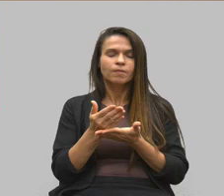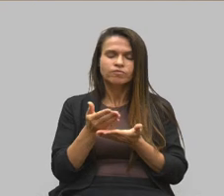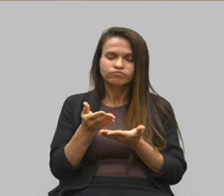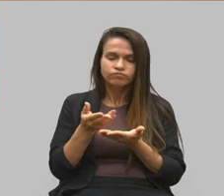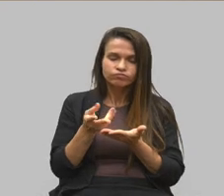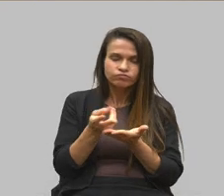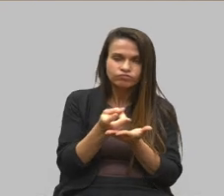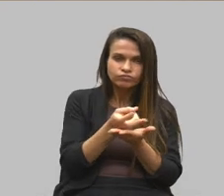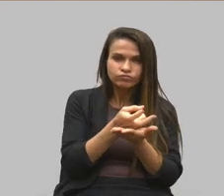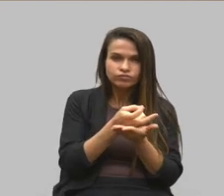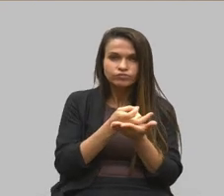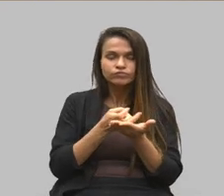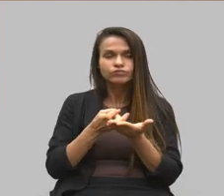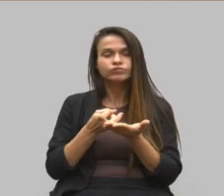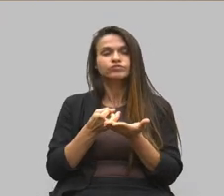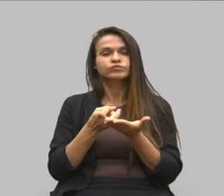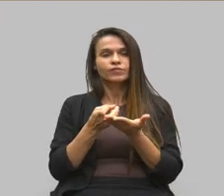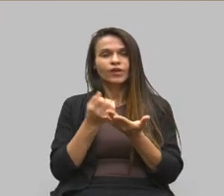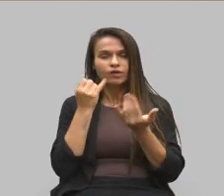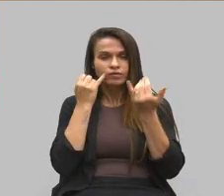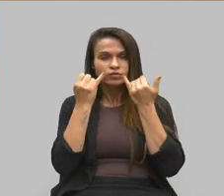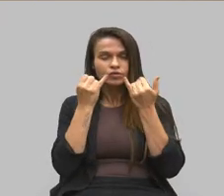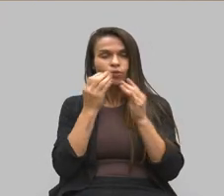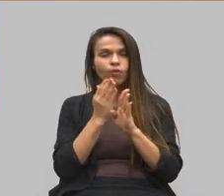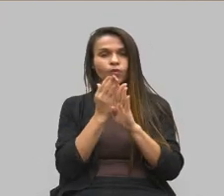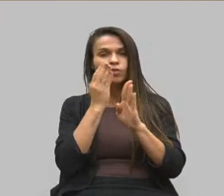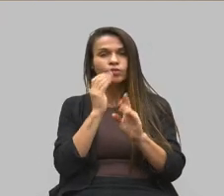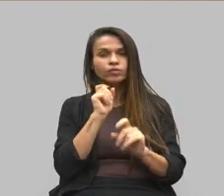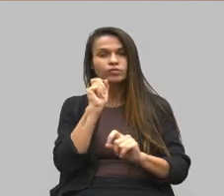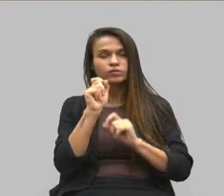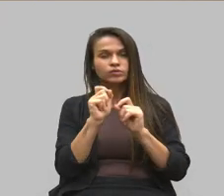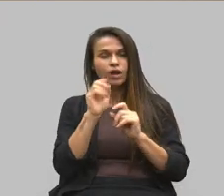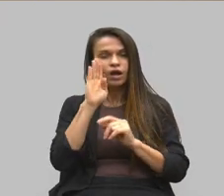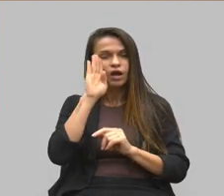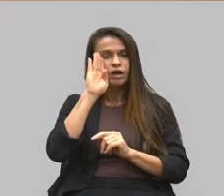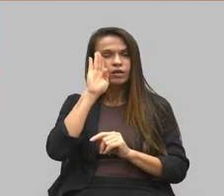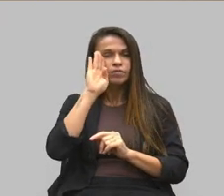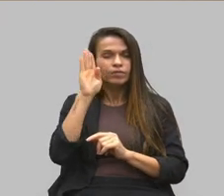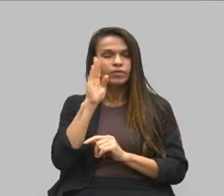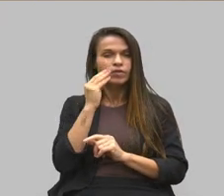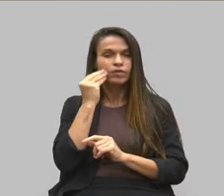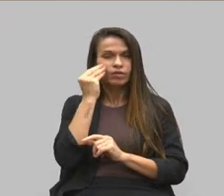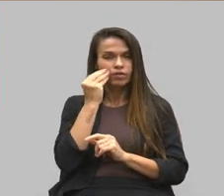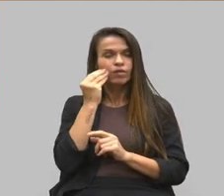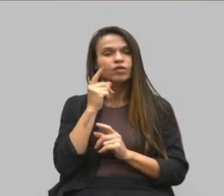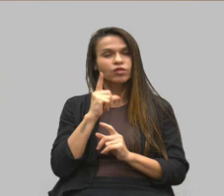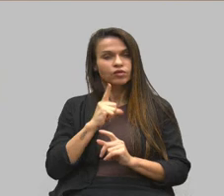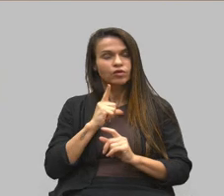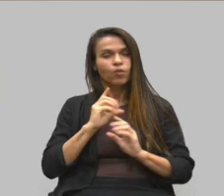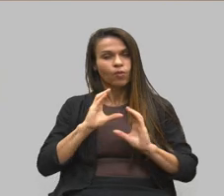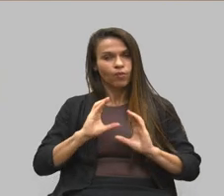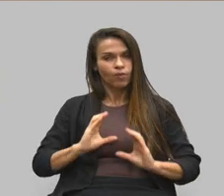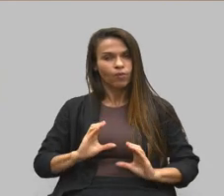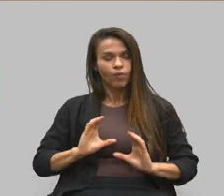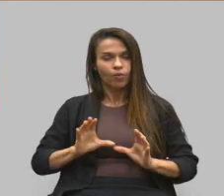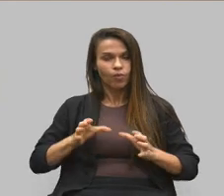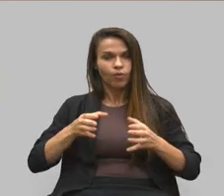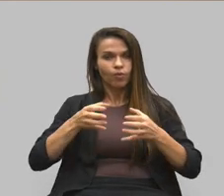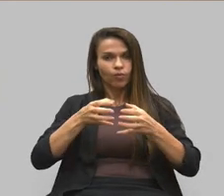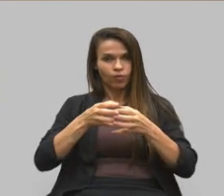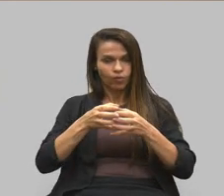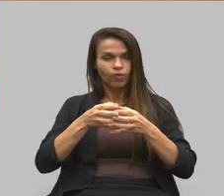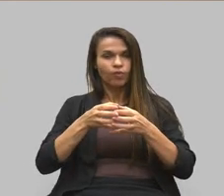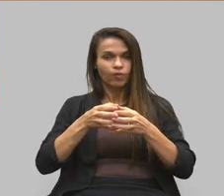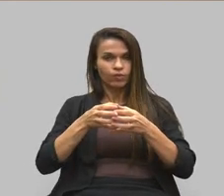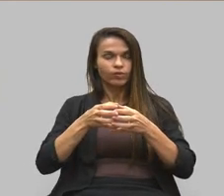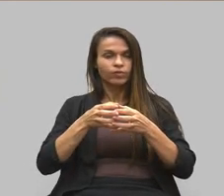o que nós encontramos as principais demandas tinham demandas comportamentais que foram agrupadas dentro das funções